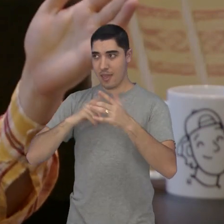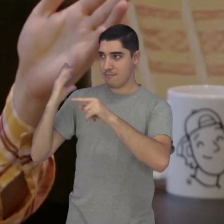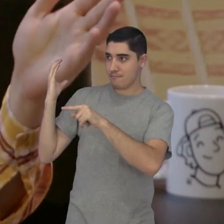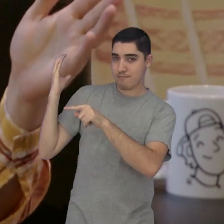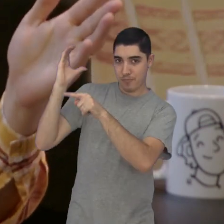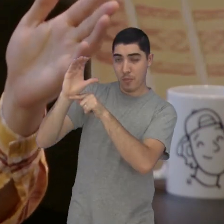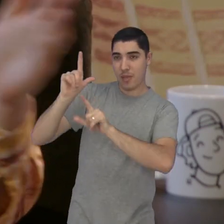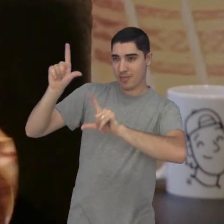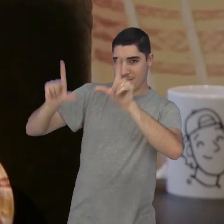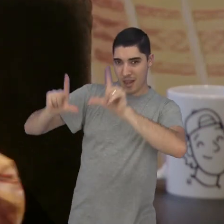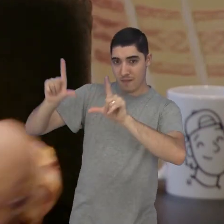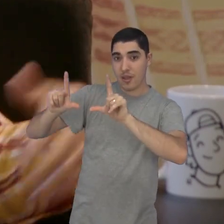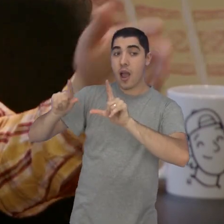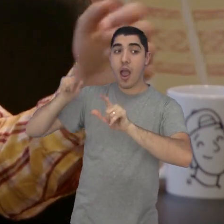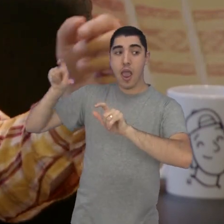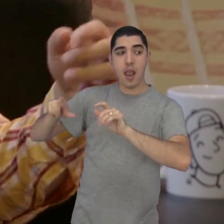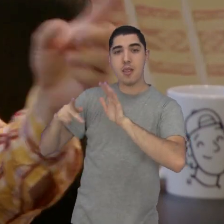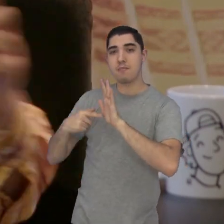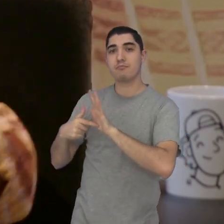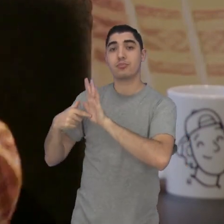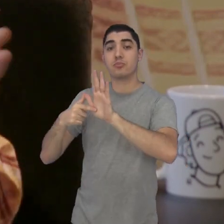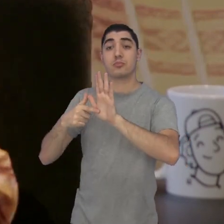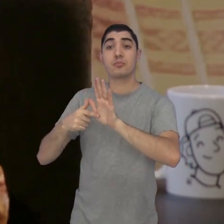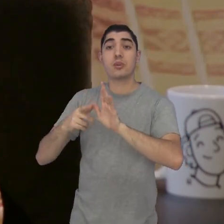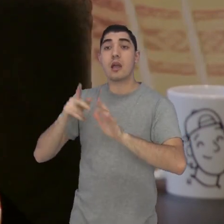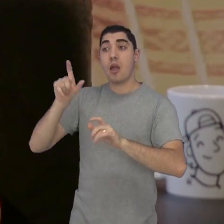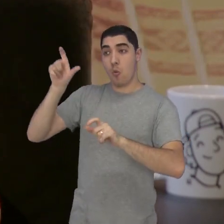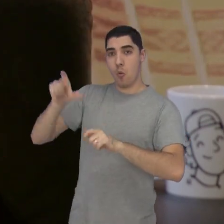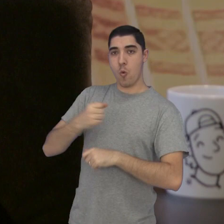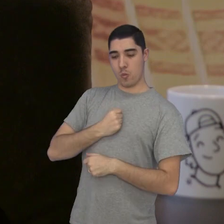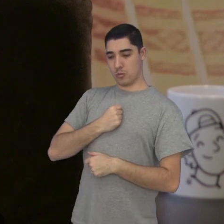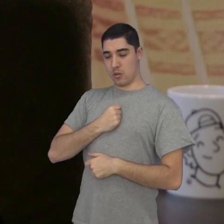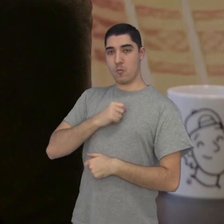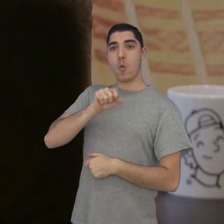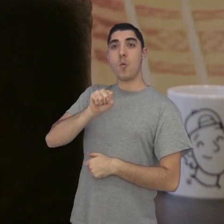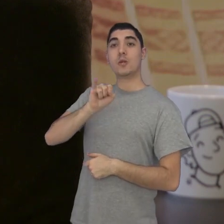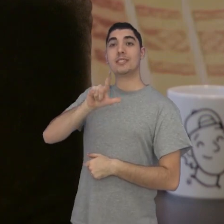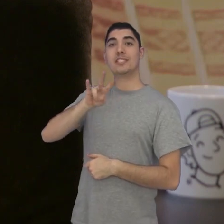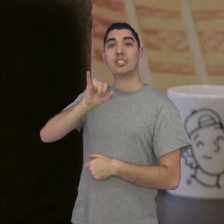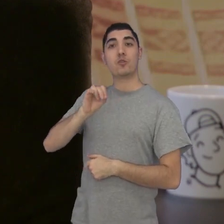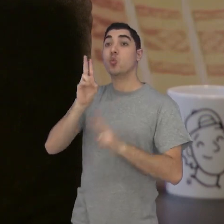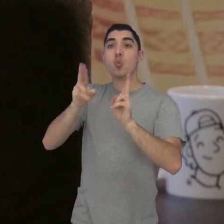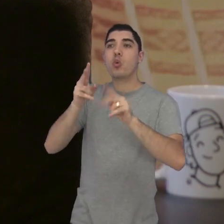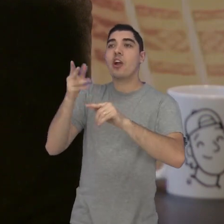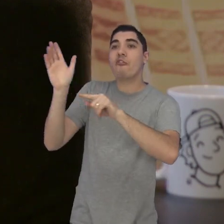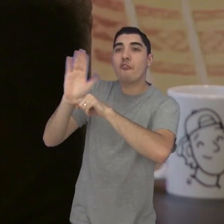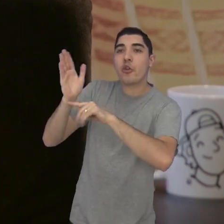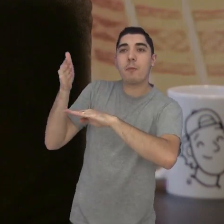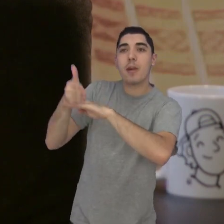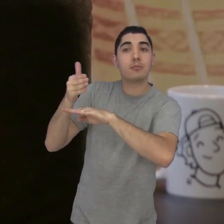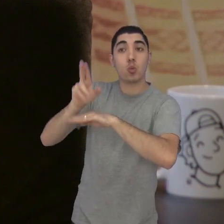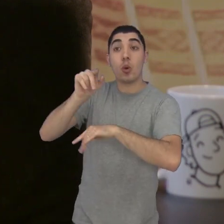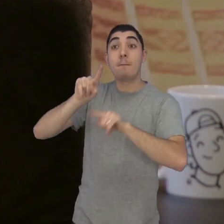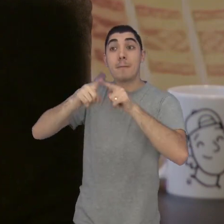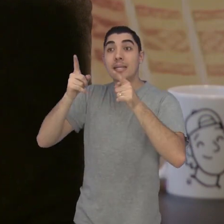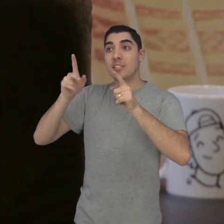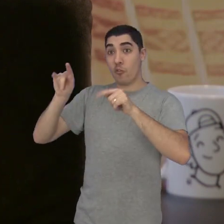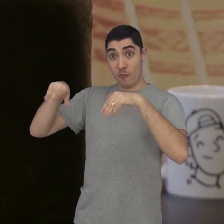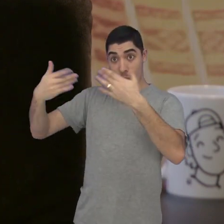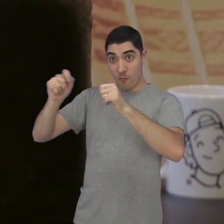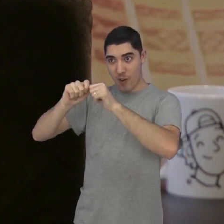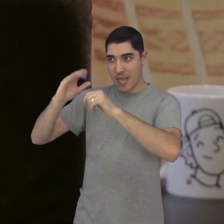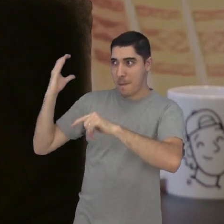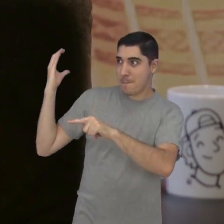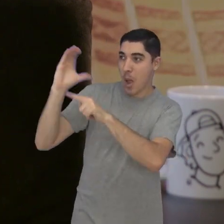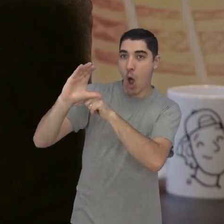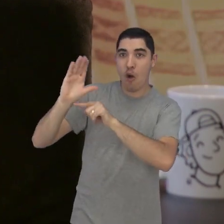cartaz da televisão, ele levava. O Silvio nunca participou de filme, mas todo lançamento estava o Silvio Santos lá junto com ele no palco para apresentar os